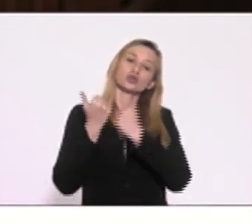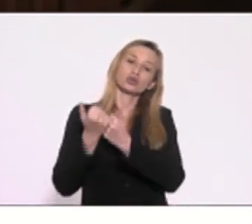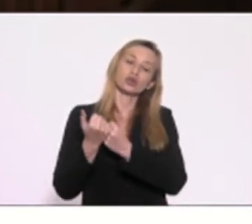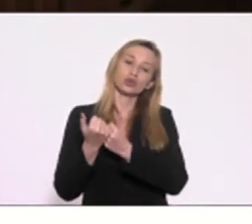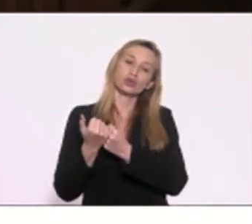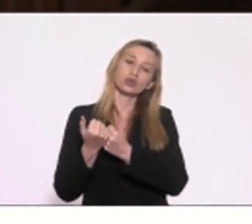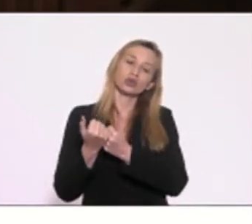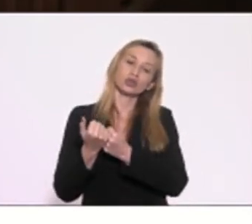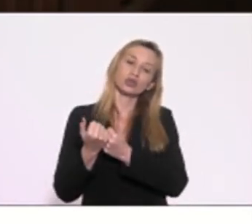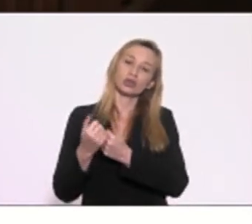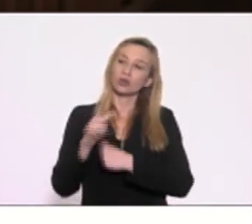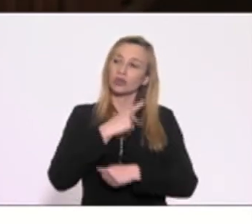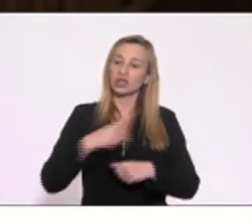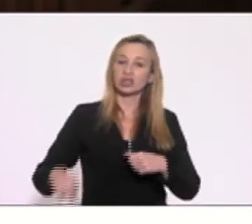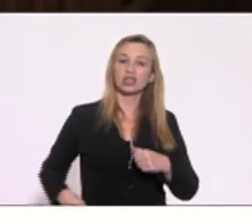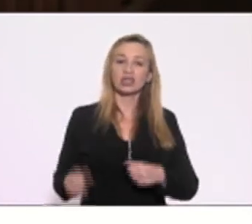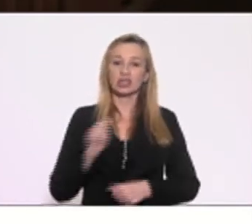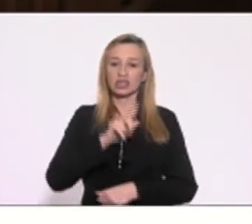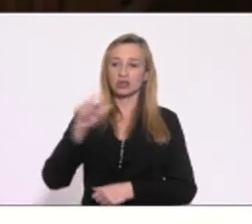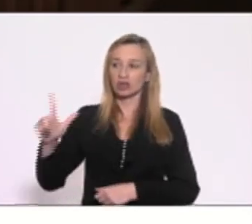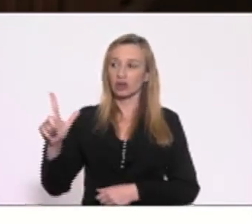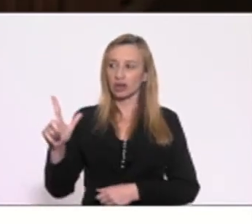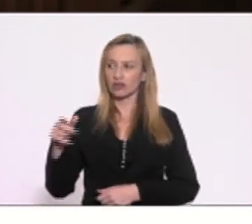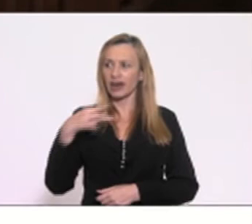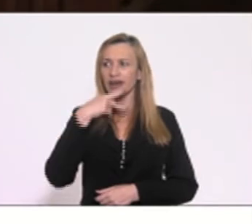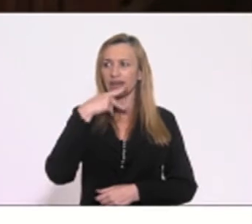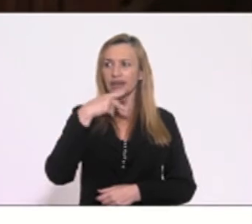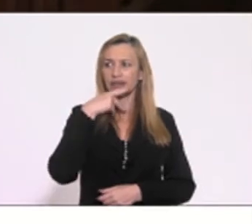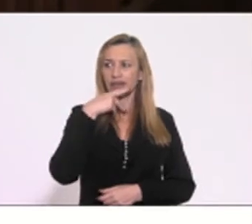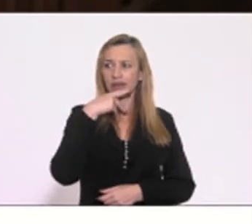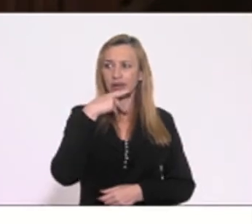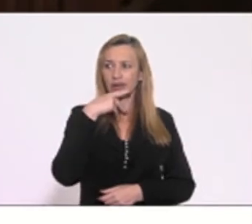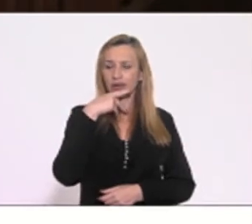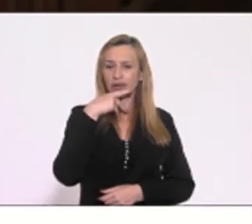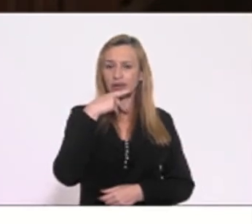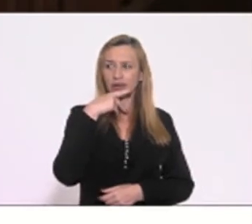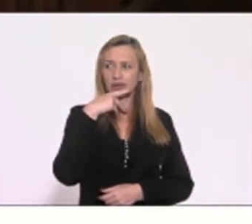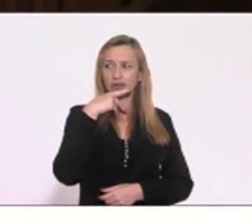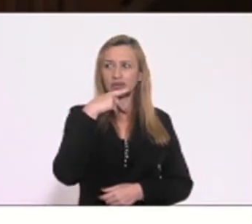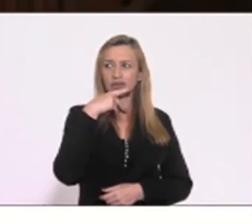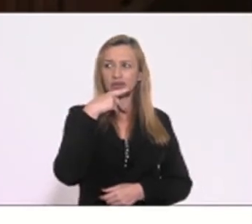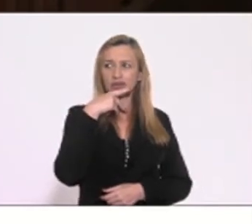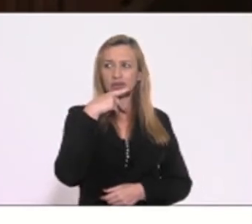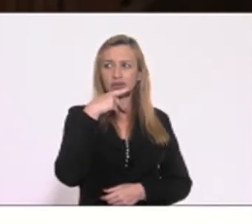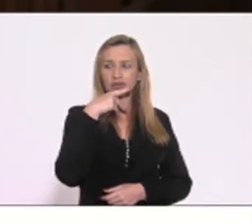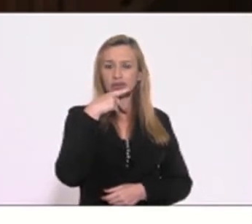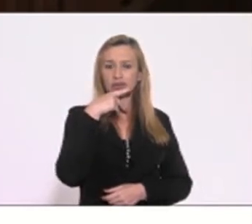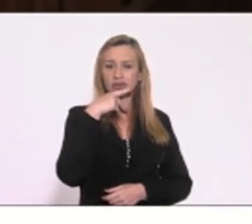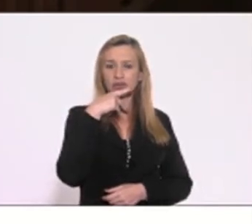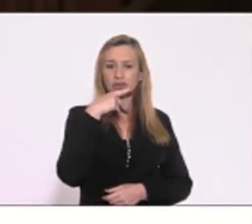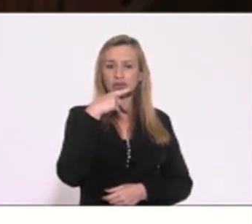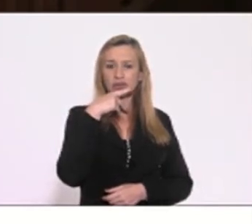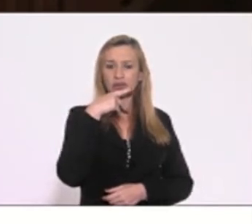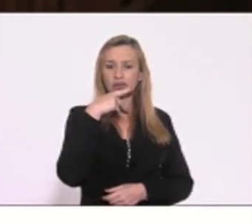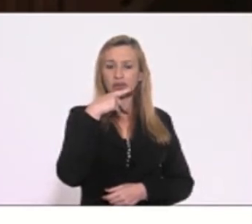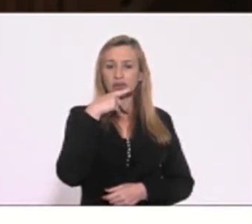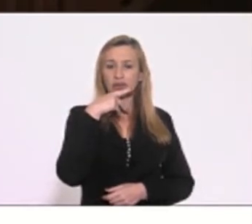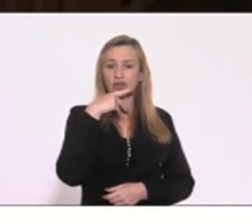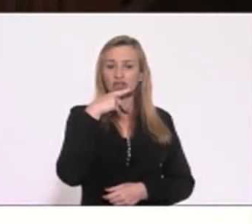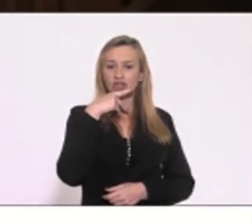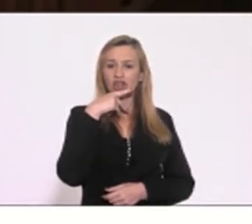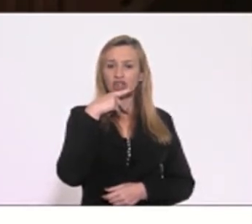presidente nacional do partido, que se alia à dissidência